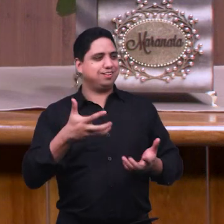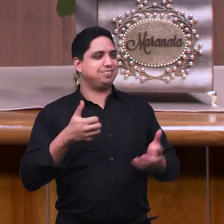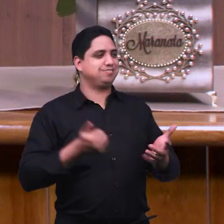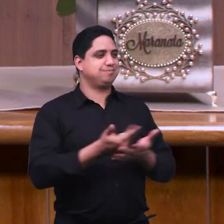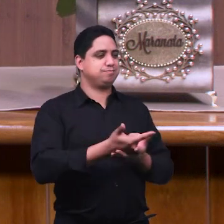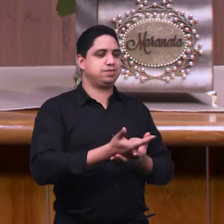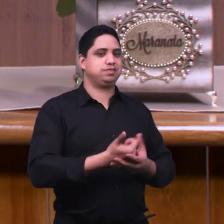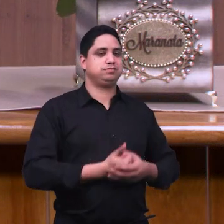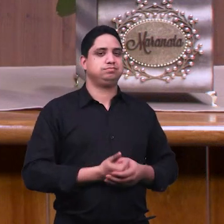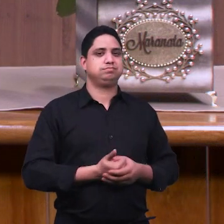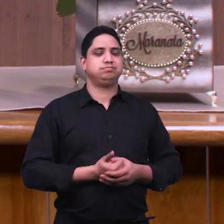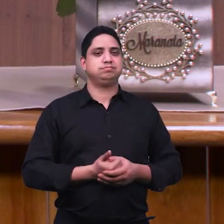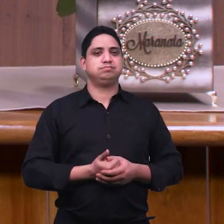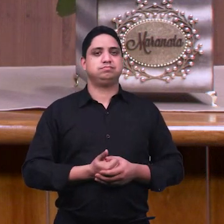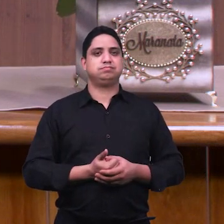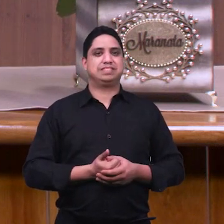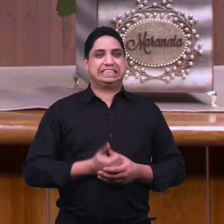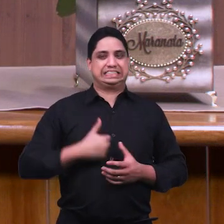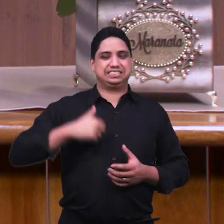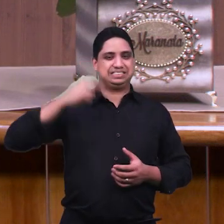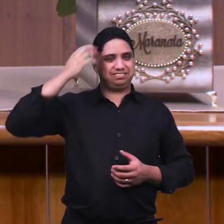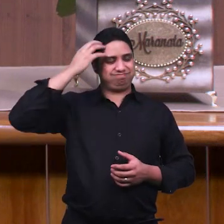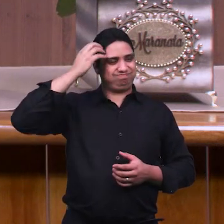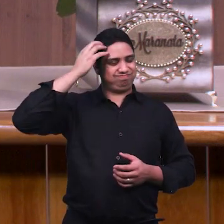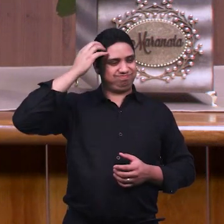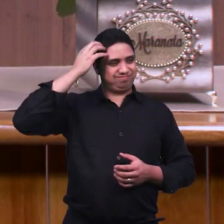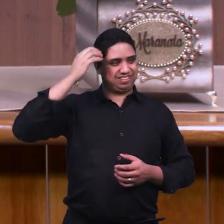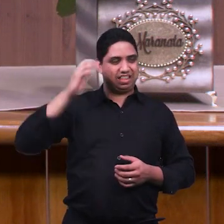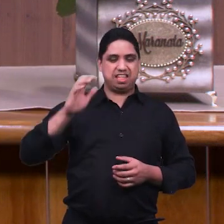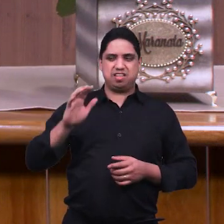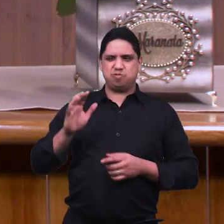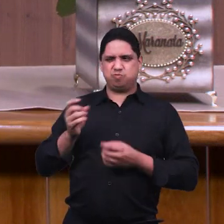comprar o carro. E ele, com consciência pesada, quis vender para outro